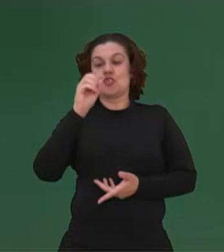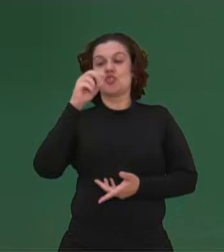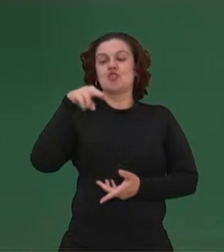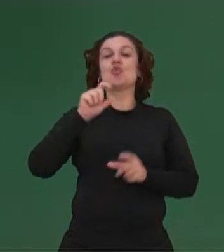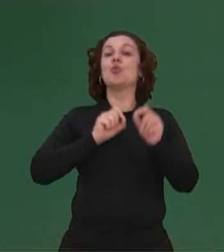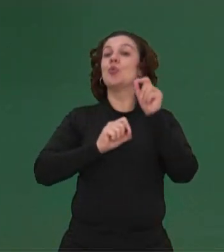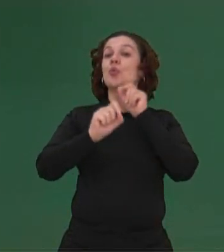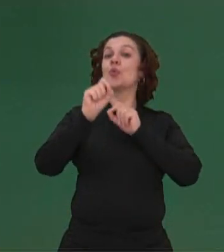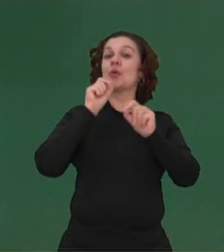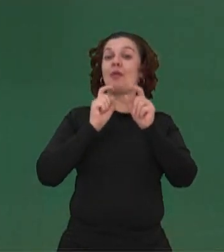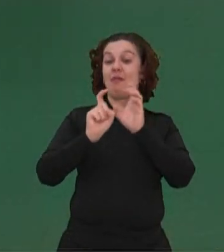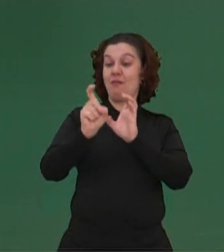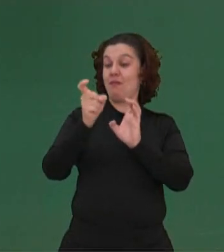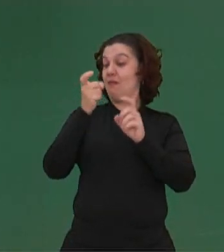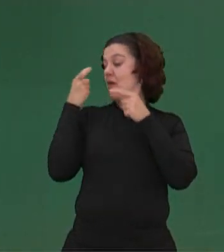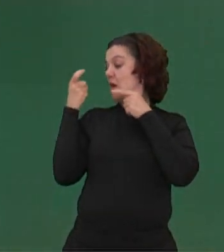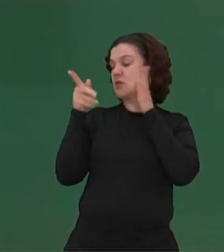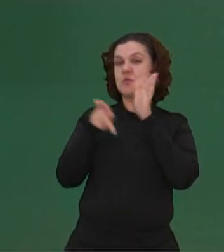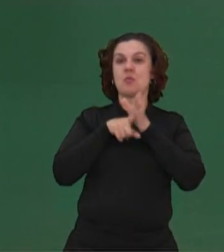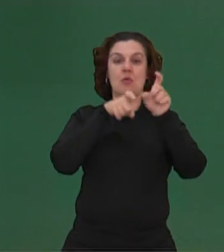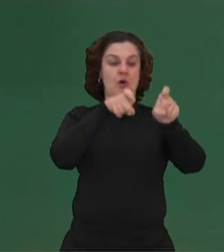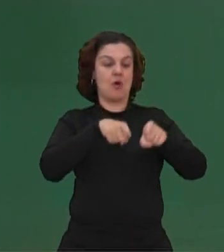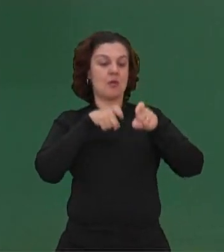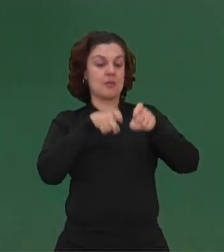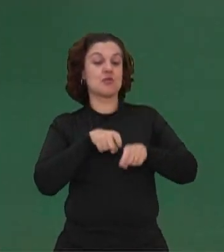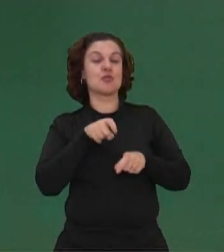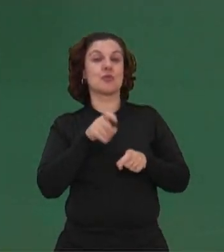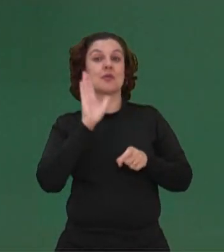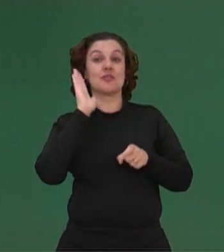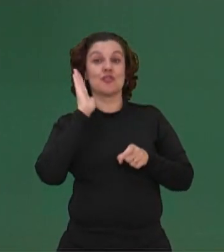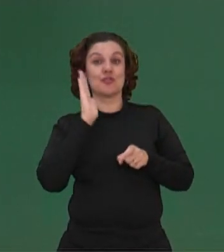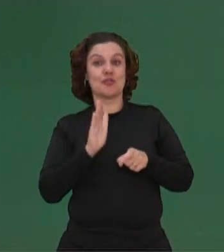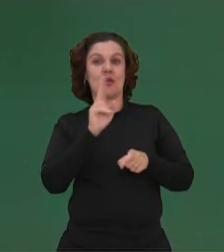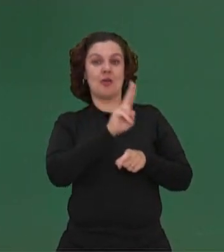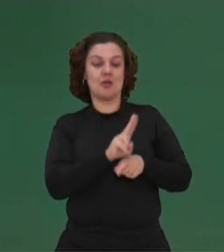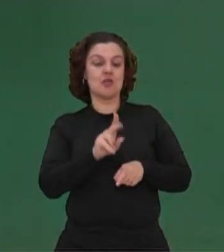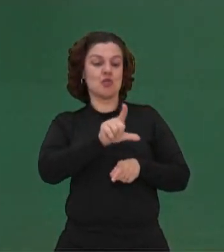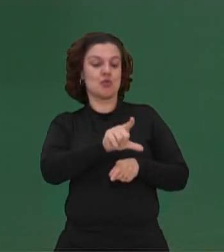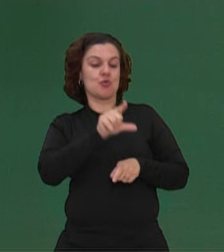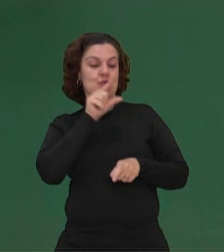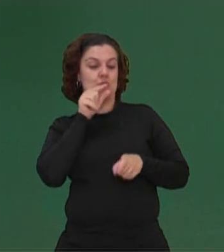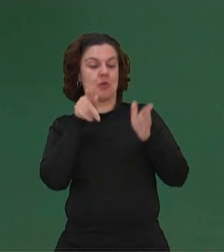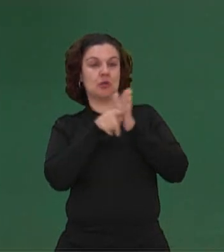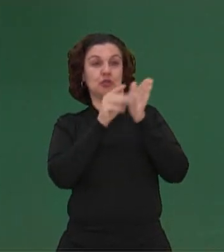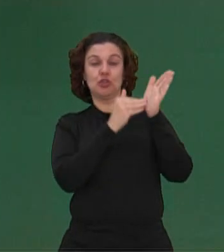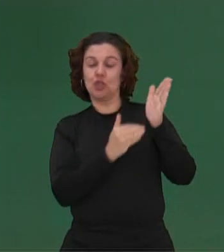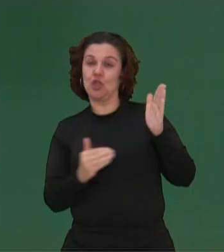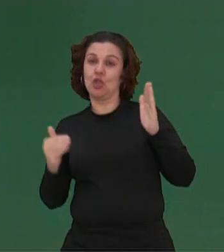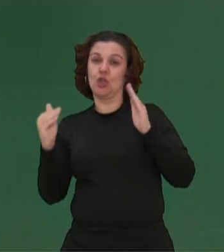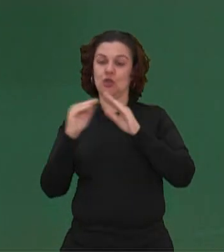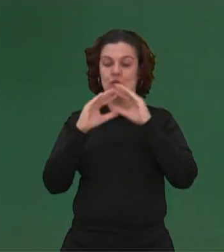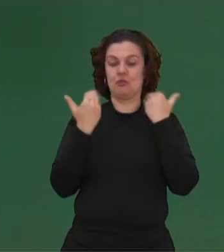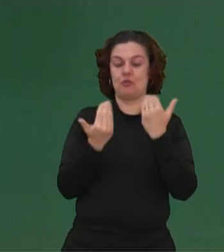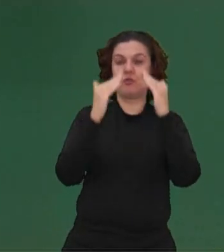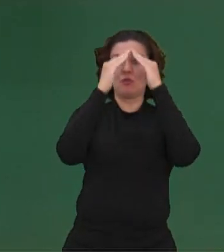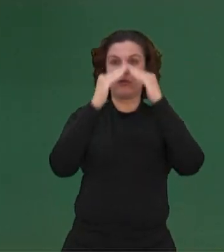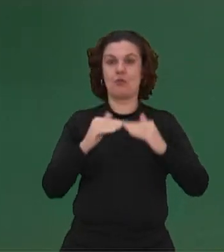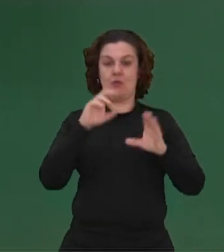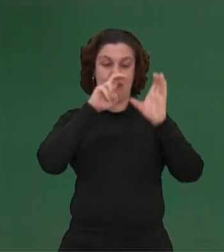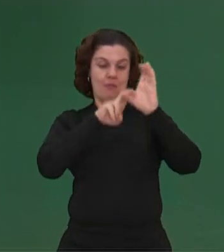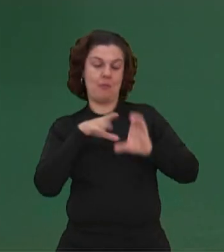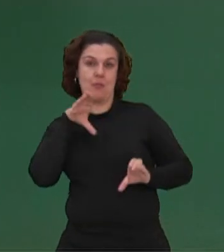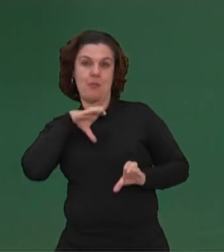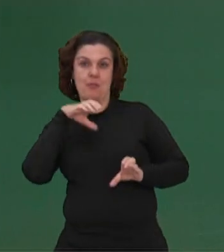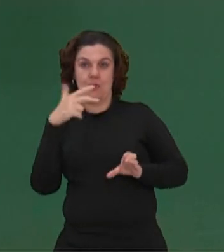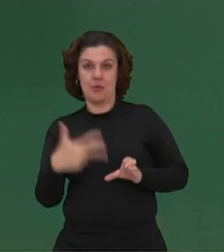Plantation foi o modelo de sistema agrícola escolhido e usado durante todo o período colonial.